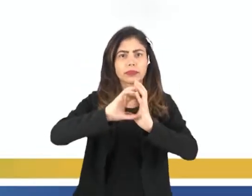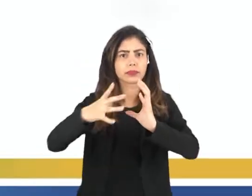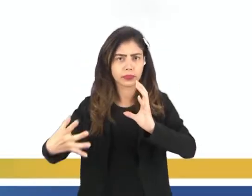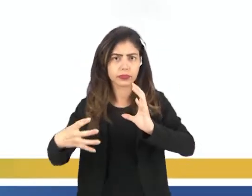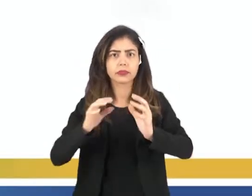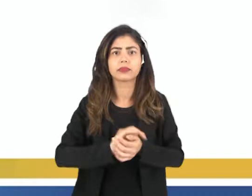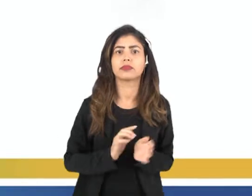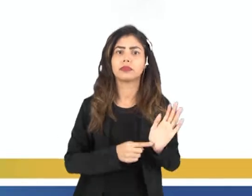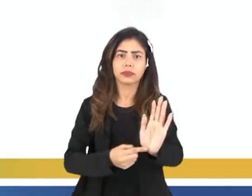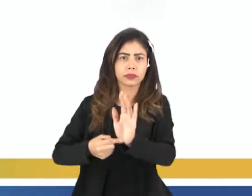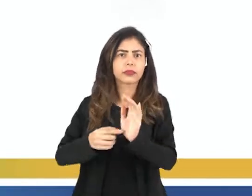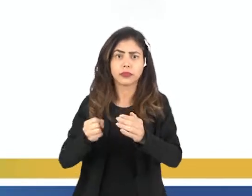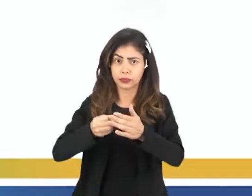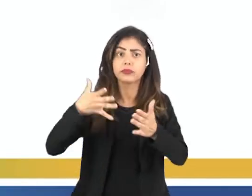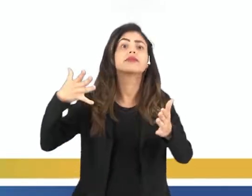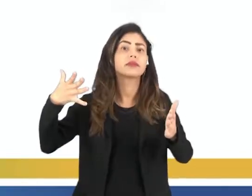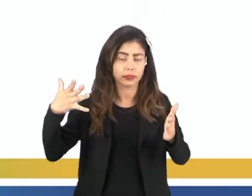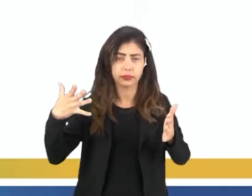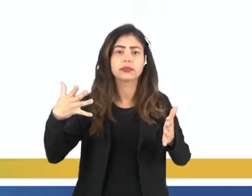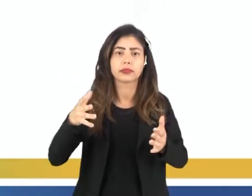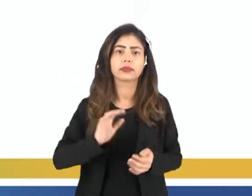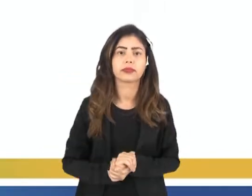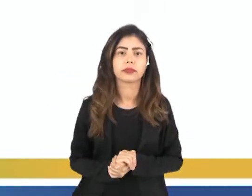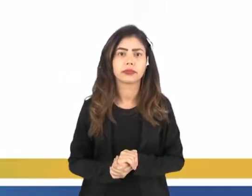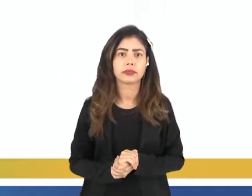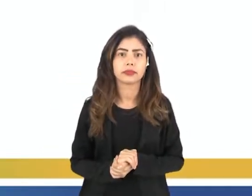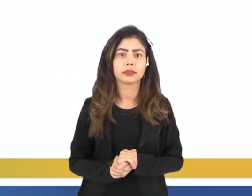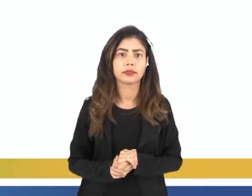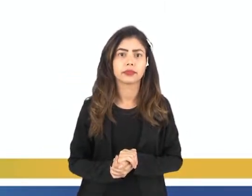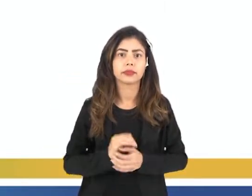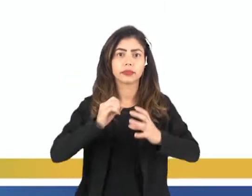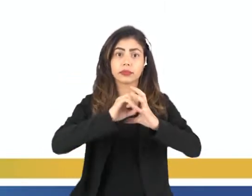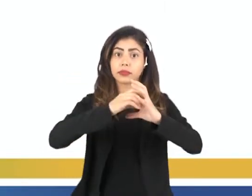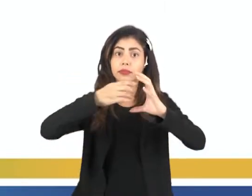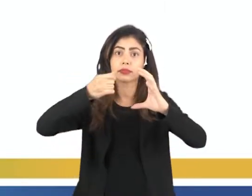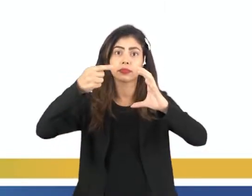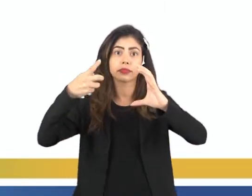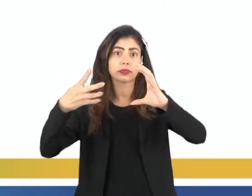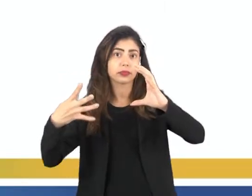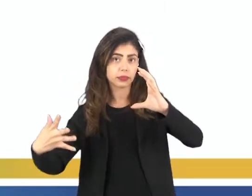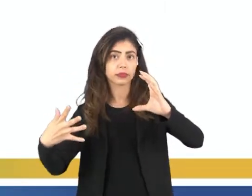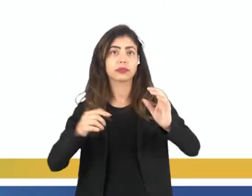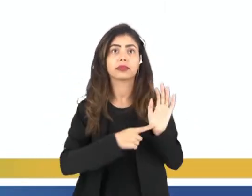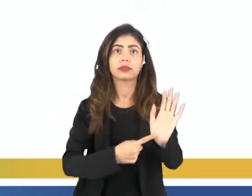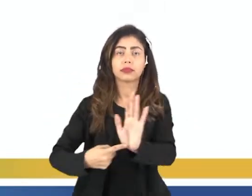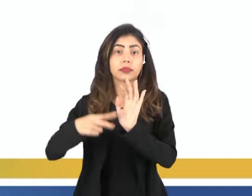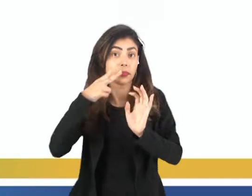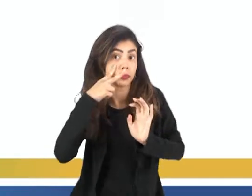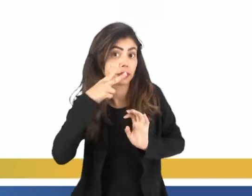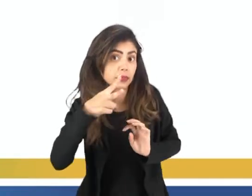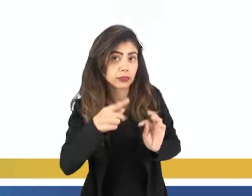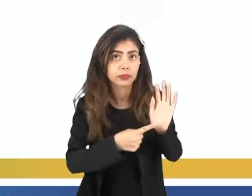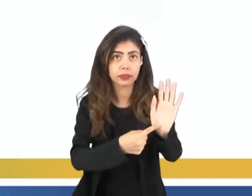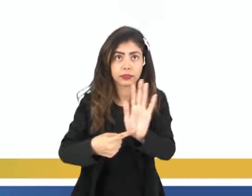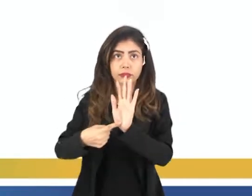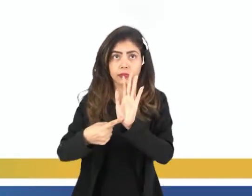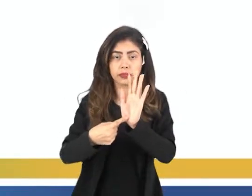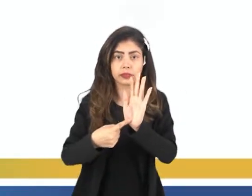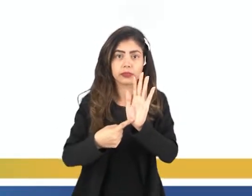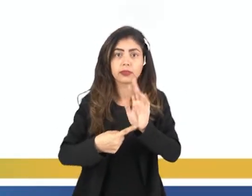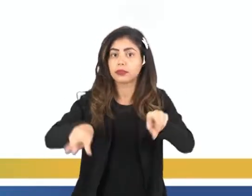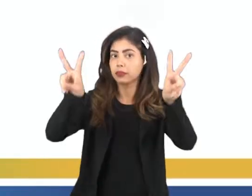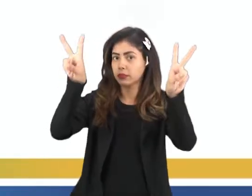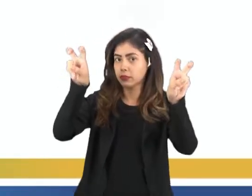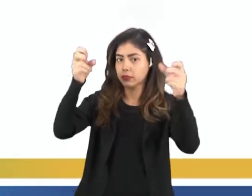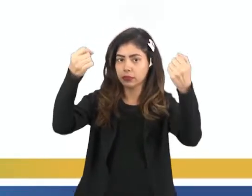foram catalogadas, muitas delas nós conhecemos, por sinal, daqui a pouco vamos fazer uma demonstração delas na parte